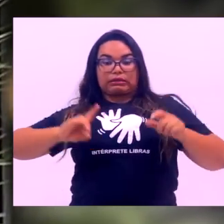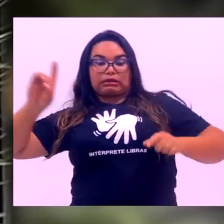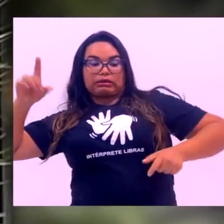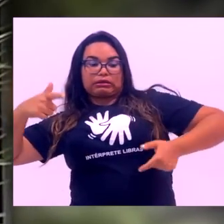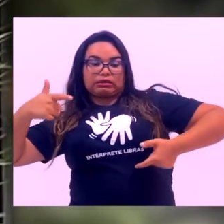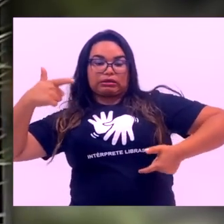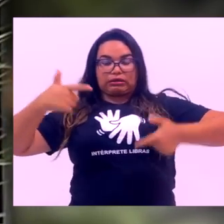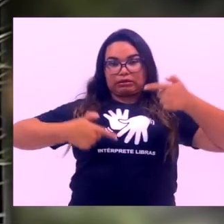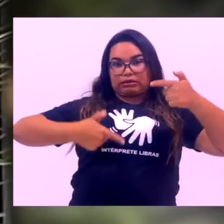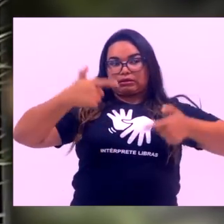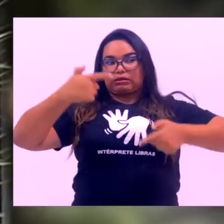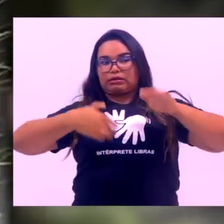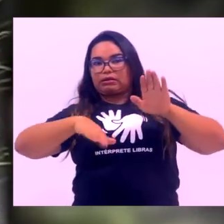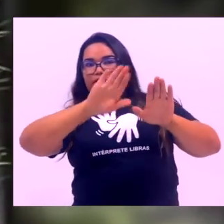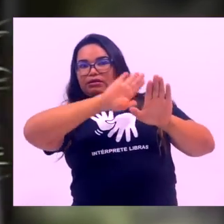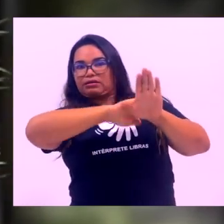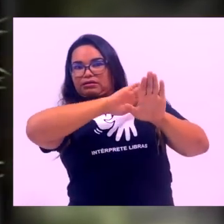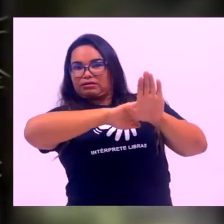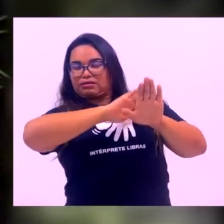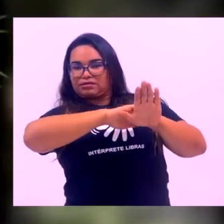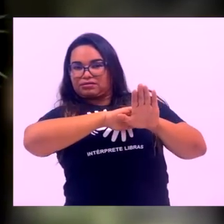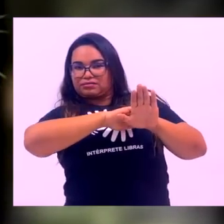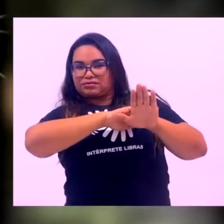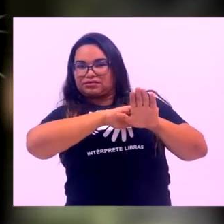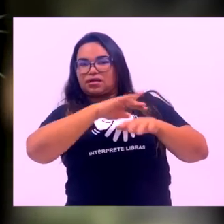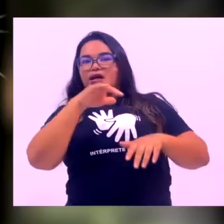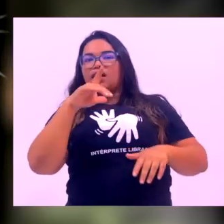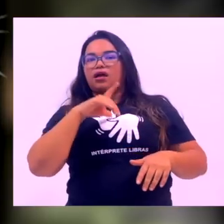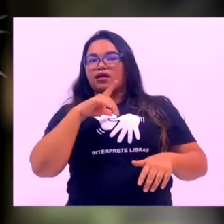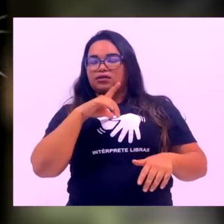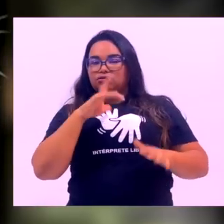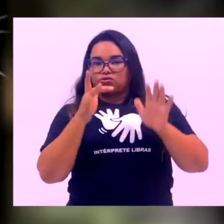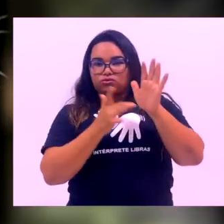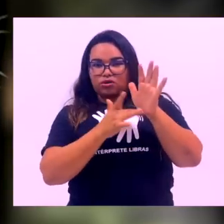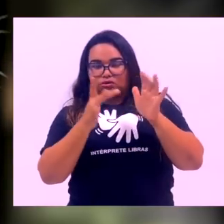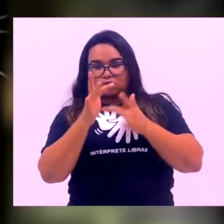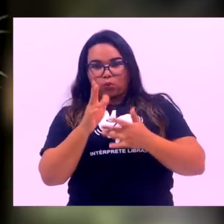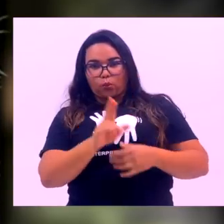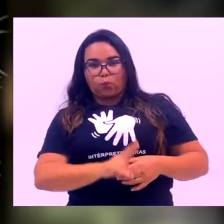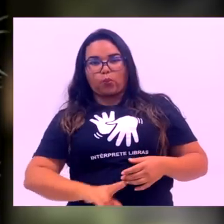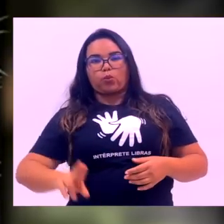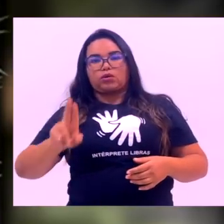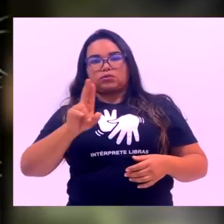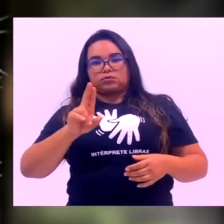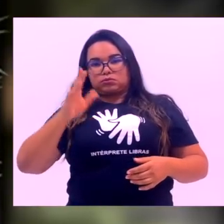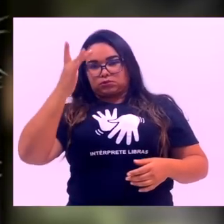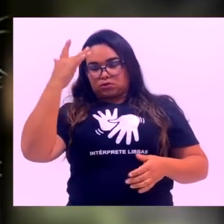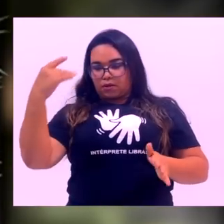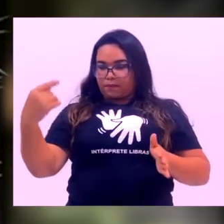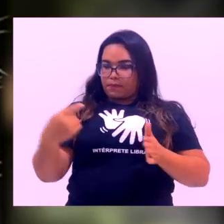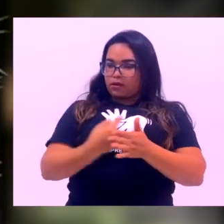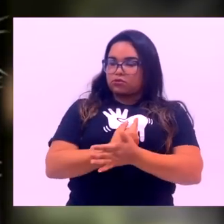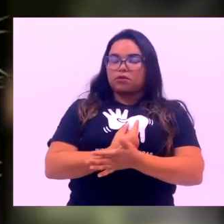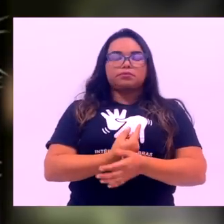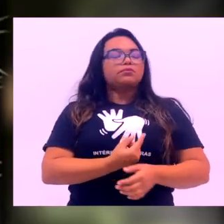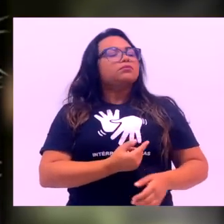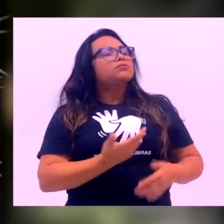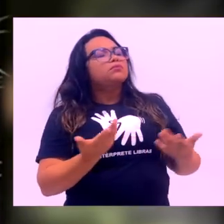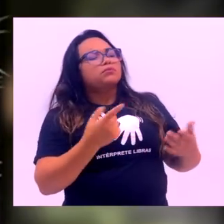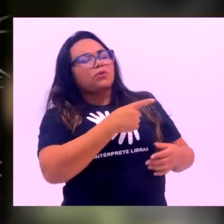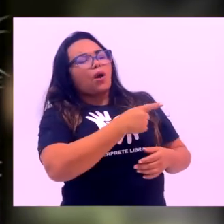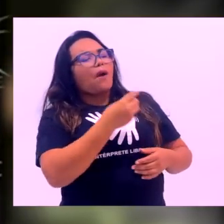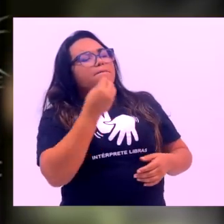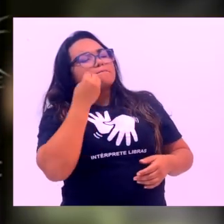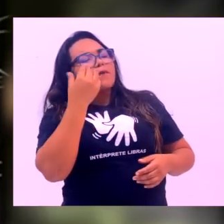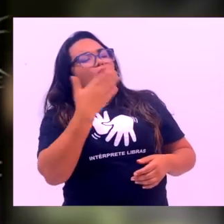batalha secreta, As primeiras palavras que Jesus usa quando lhe perguntaram qual